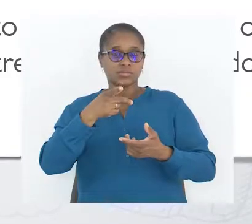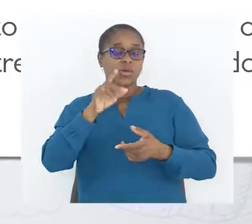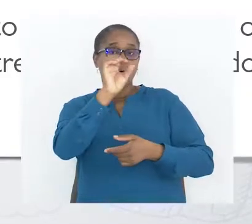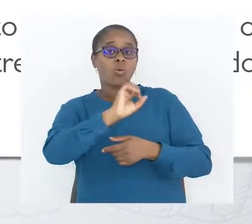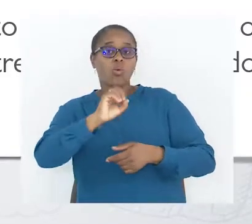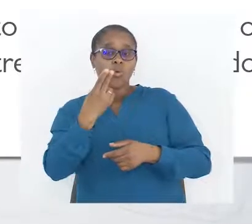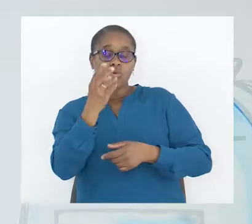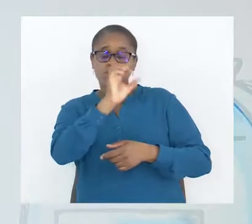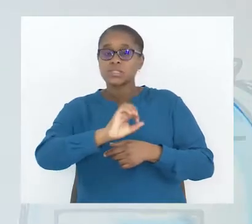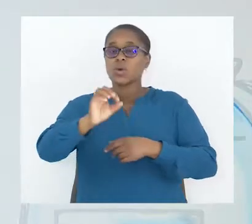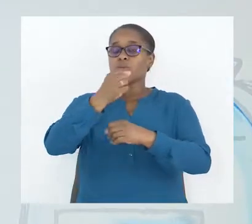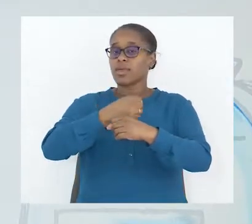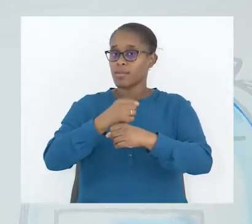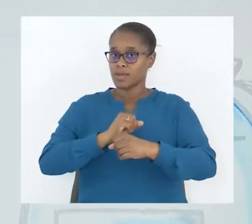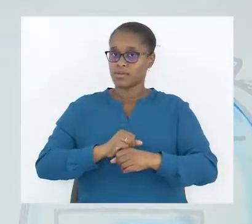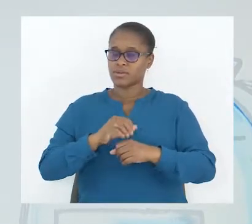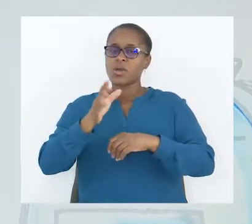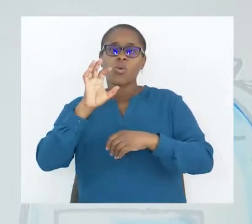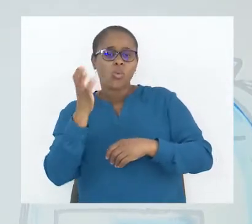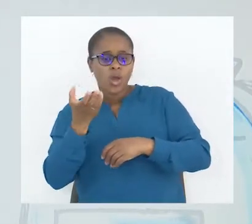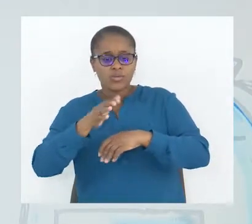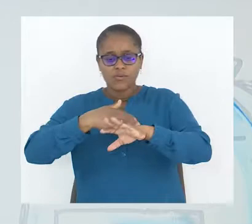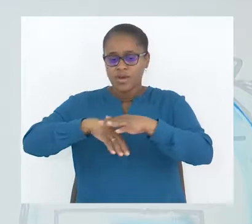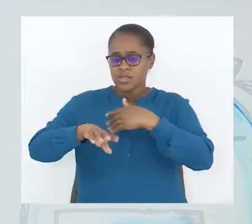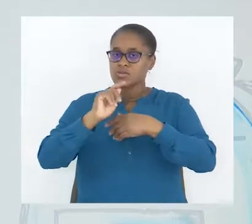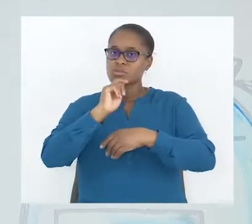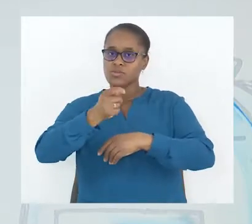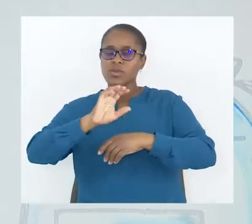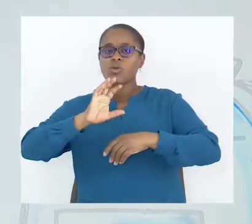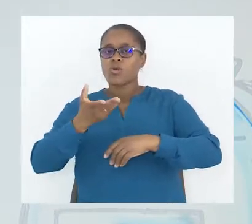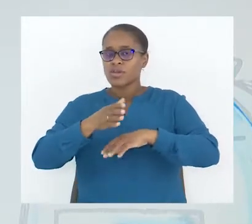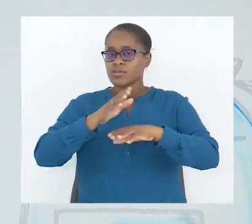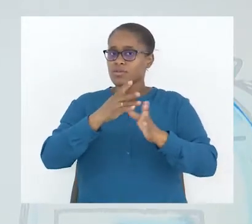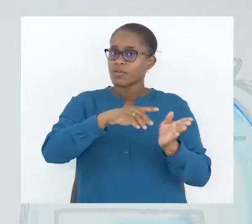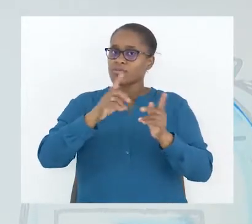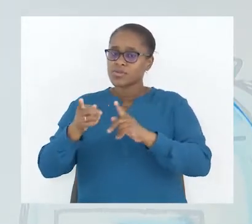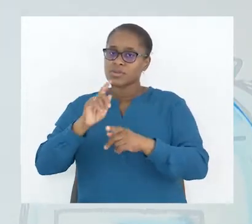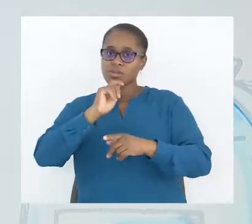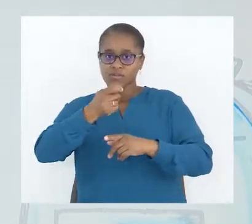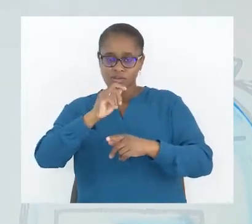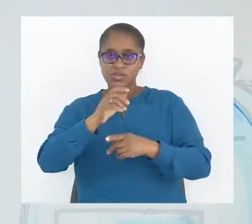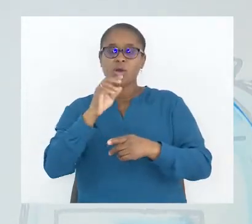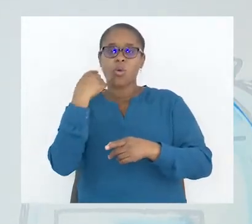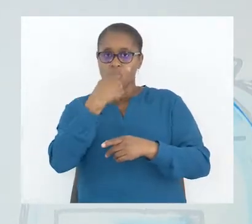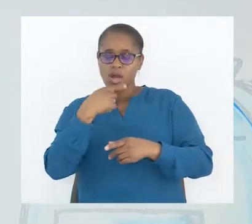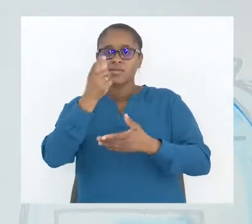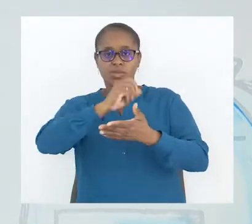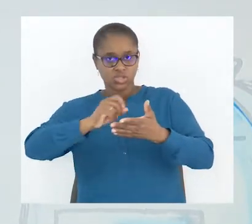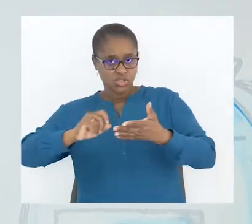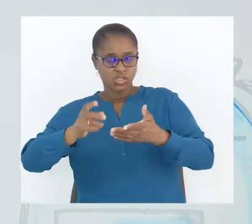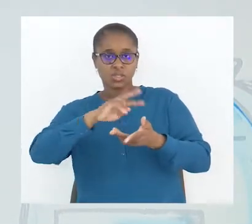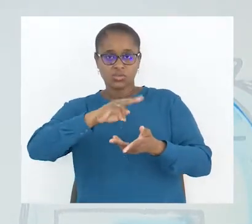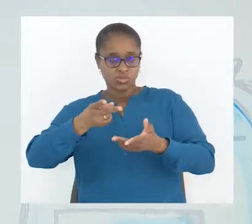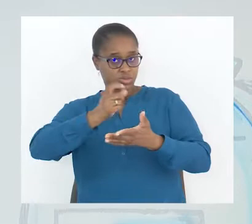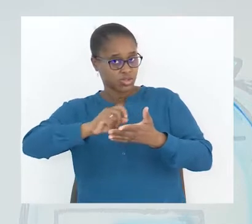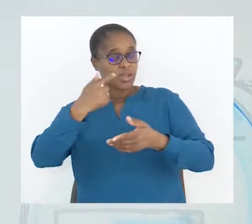seu trabalho. Ao fazermos uma entrevista, ou então quando passamos uma entrevista oral para o escrito, a